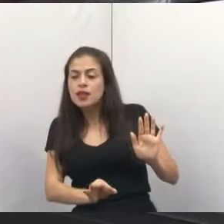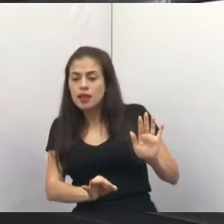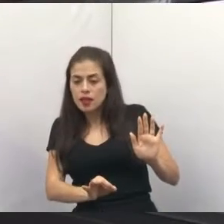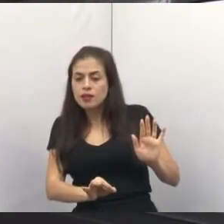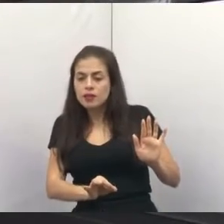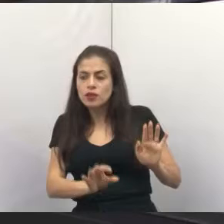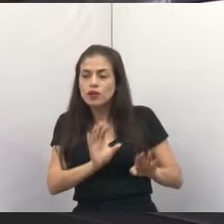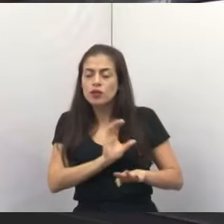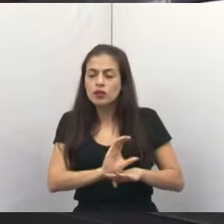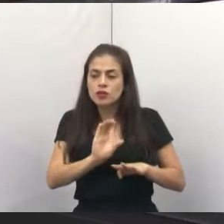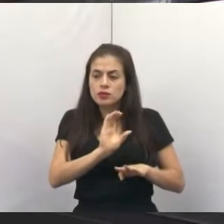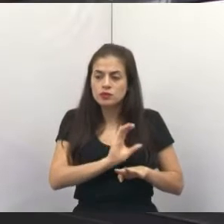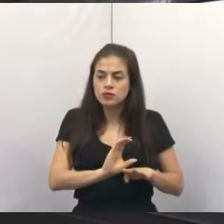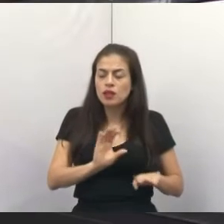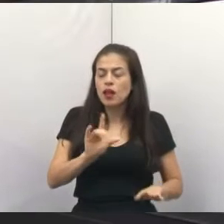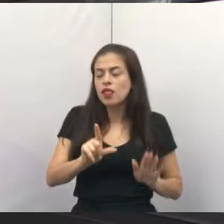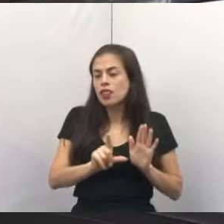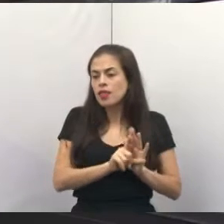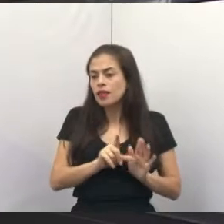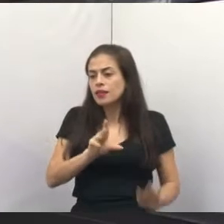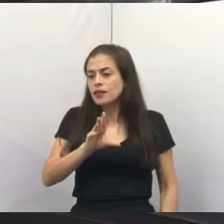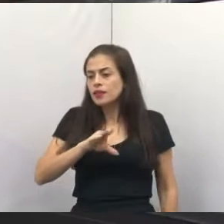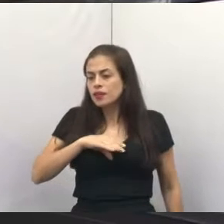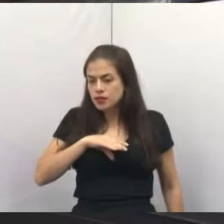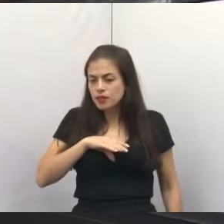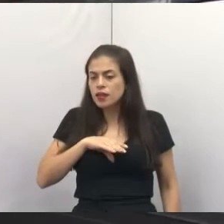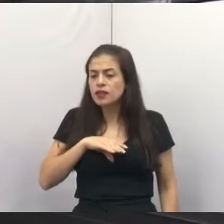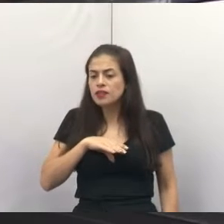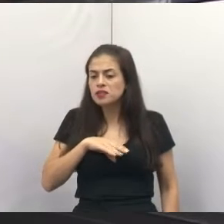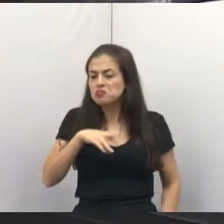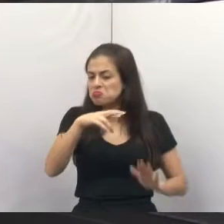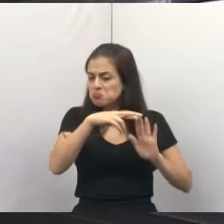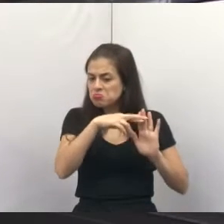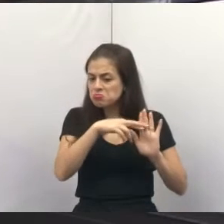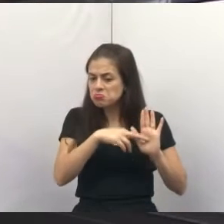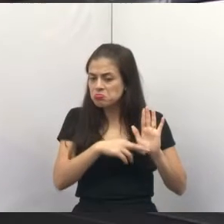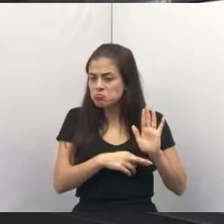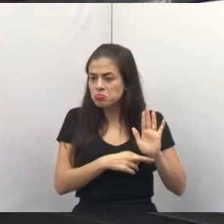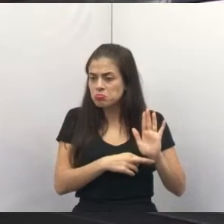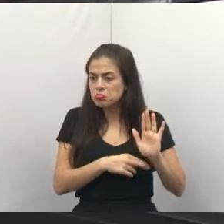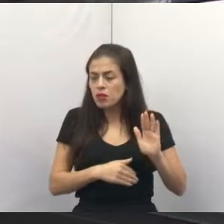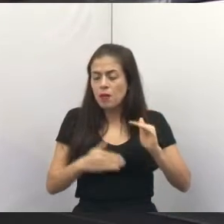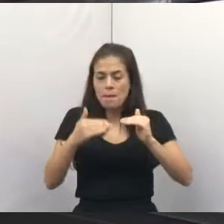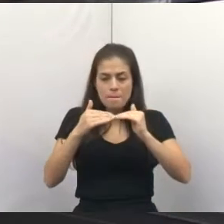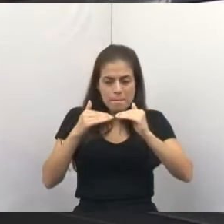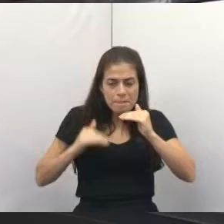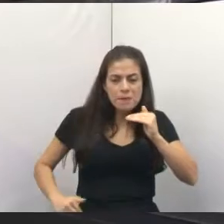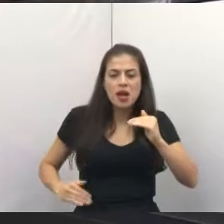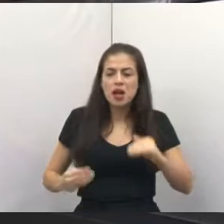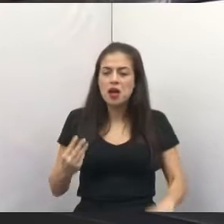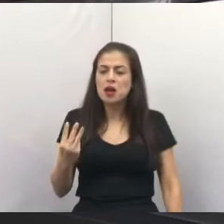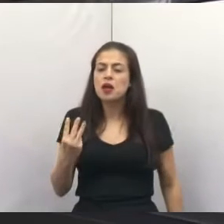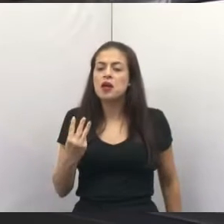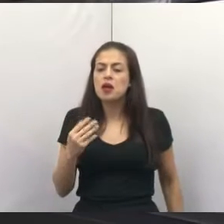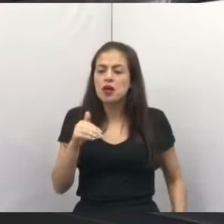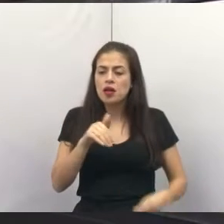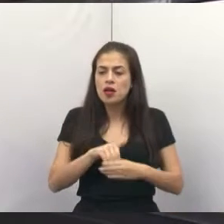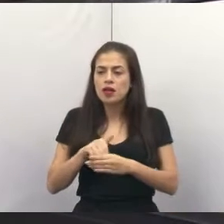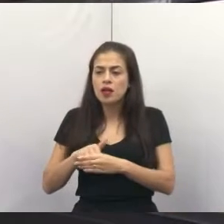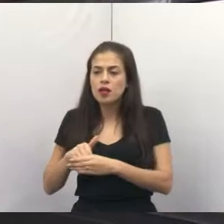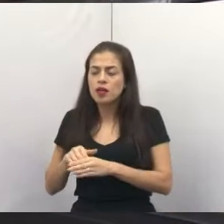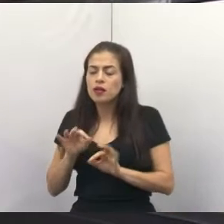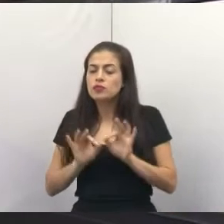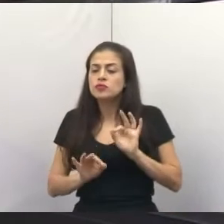a Constituição, com as leis municipais, com o regimento. Foi rejeitado pelos 3 votos. E a justificativa é assim: